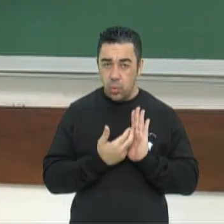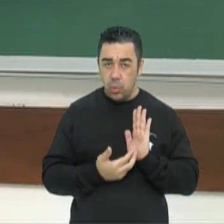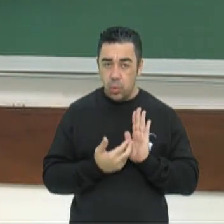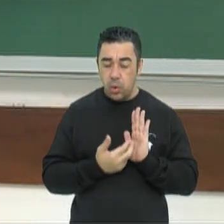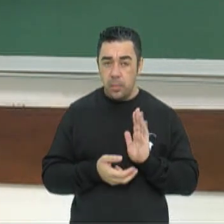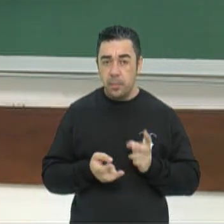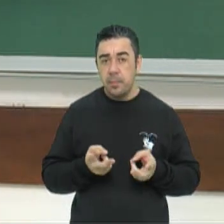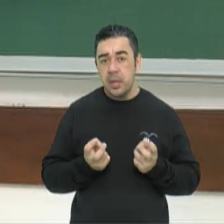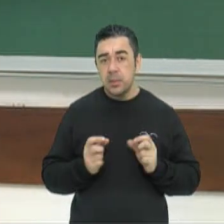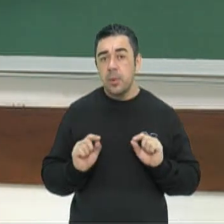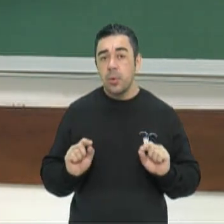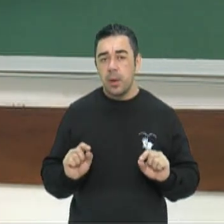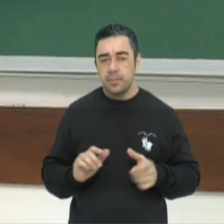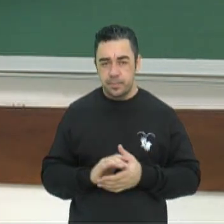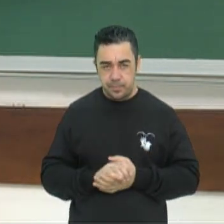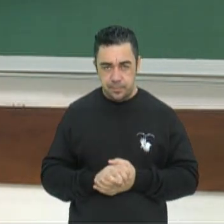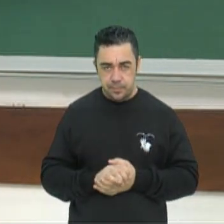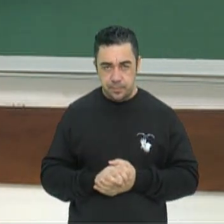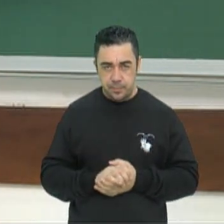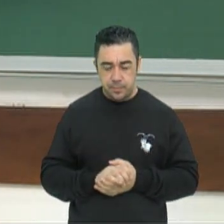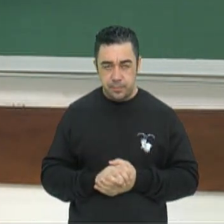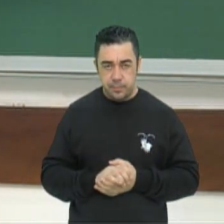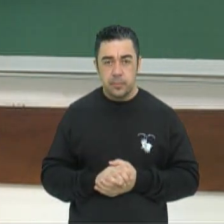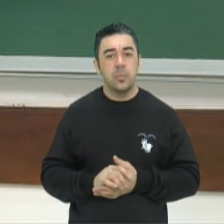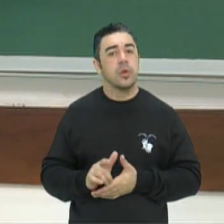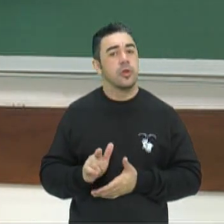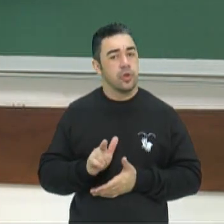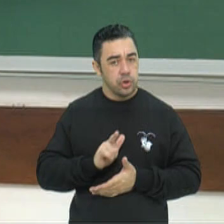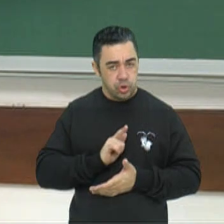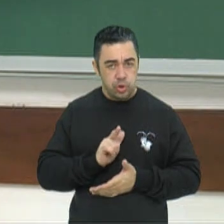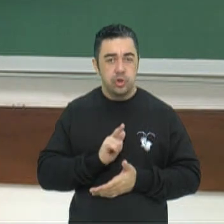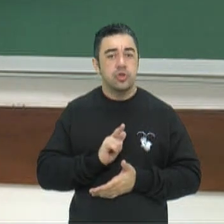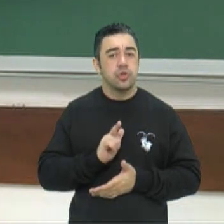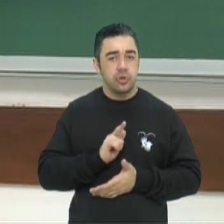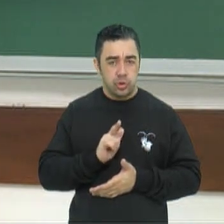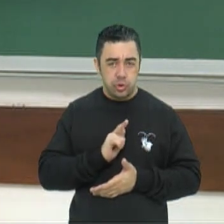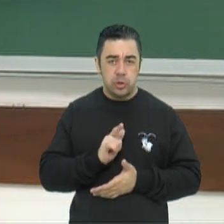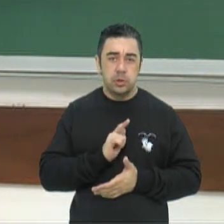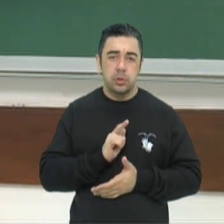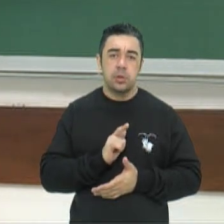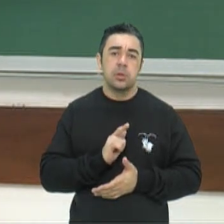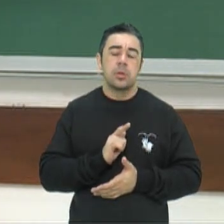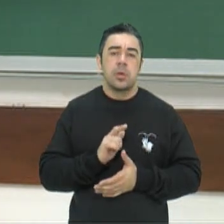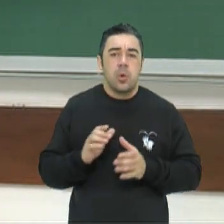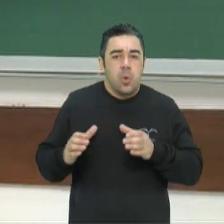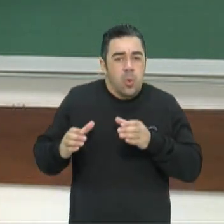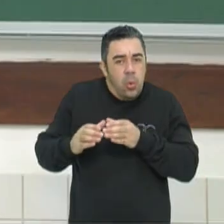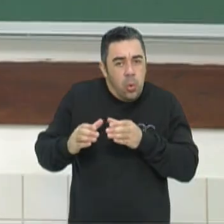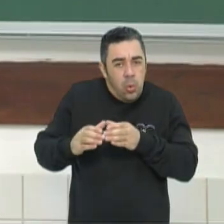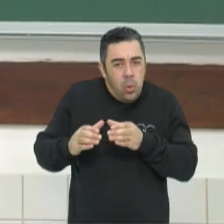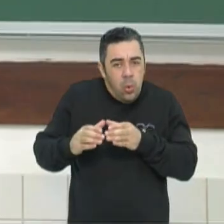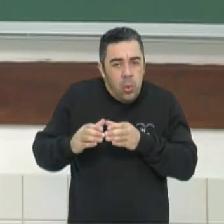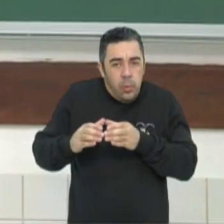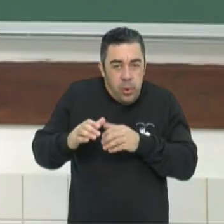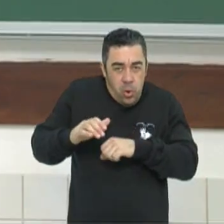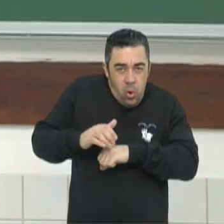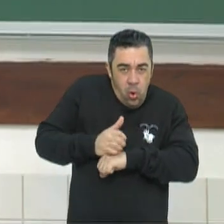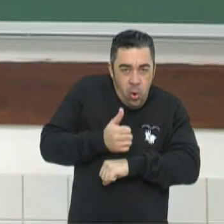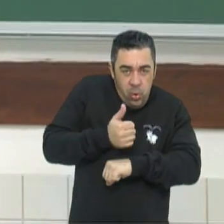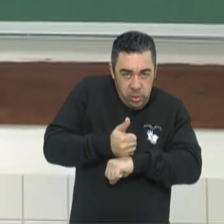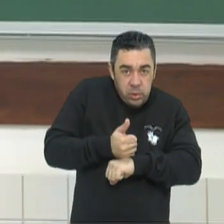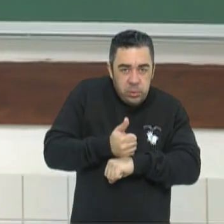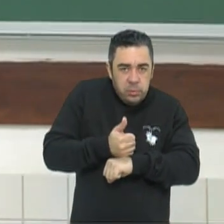gente consegue perceber o quê? Que estava havendo, por parte dos conquistadores, dos colonizadores, dos homens